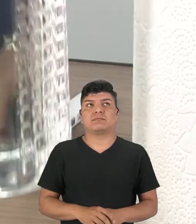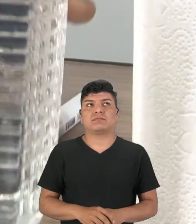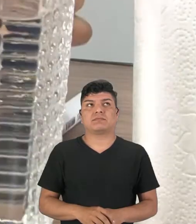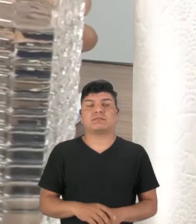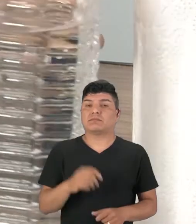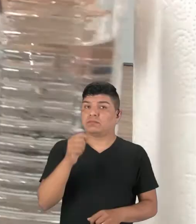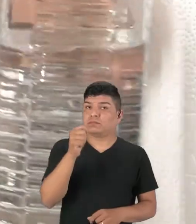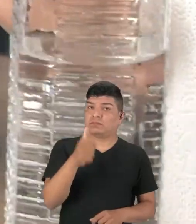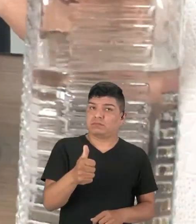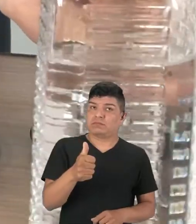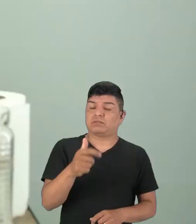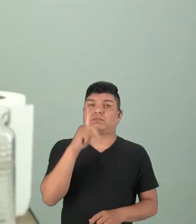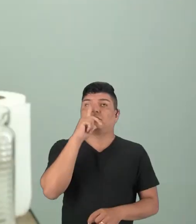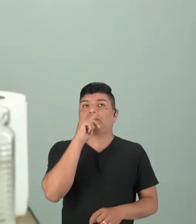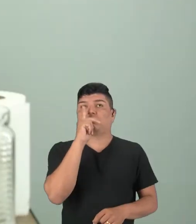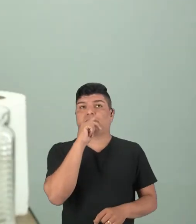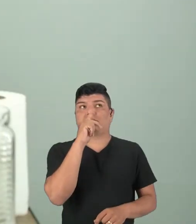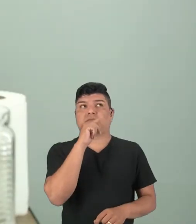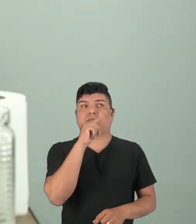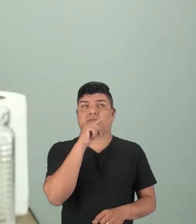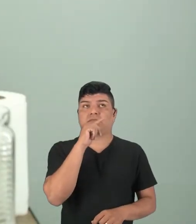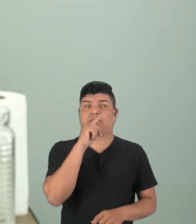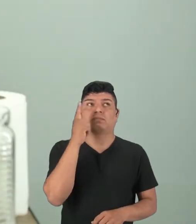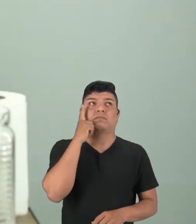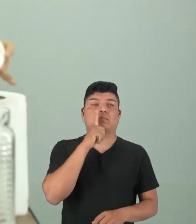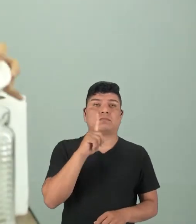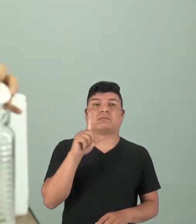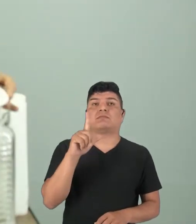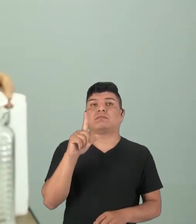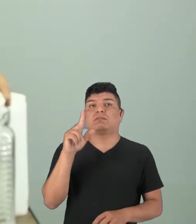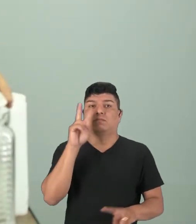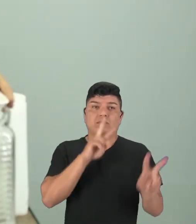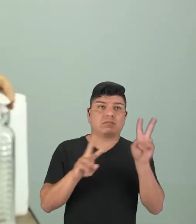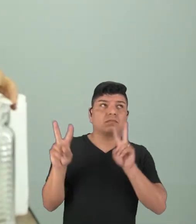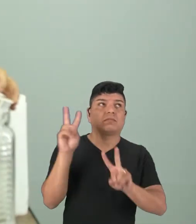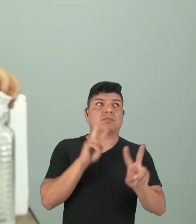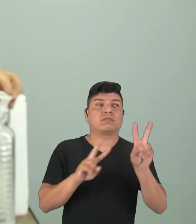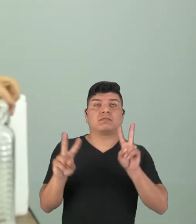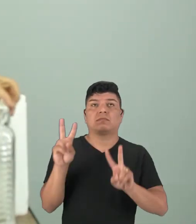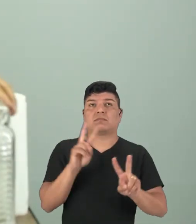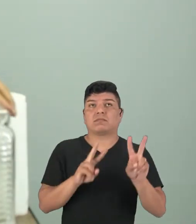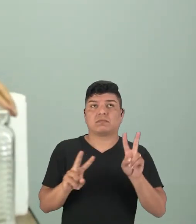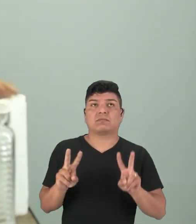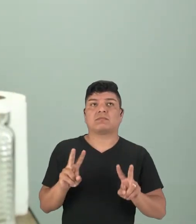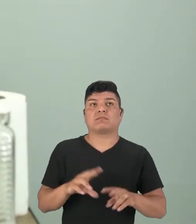um pouco de água. Não sei se vocês conseguem visualizar aí, ó.